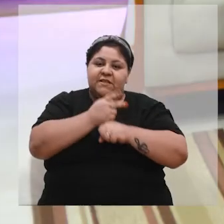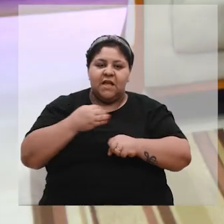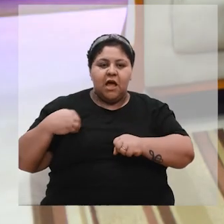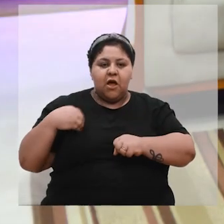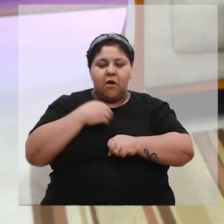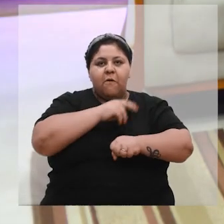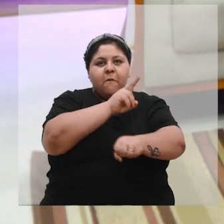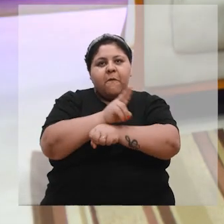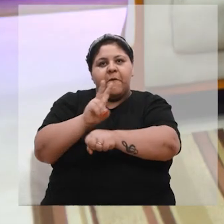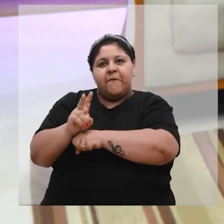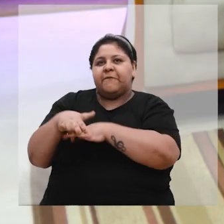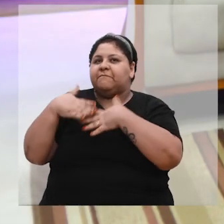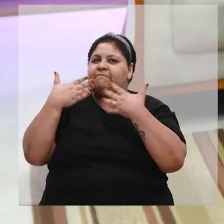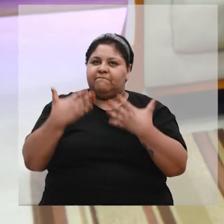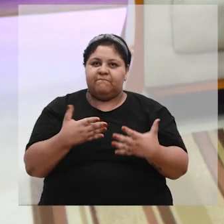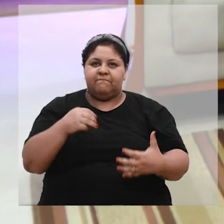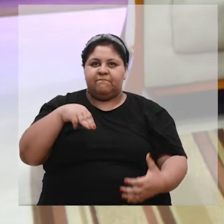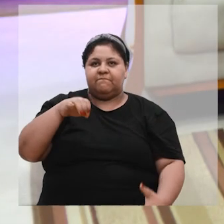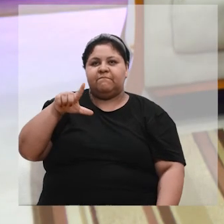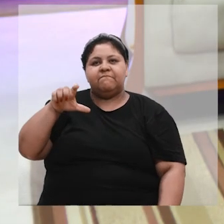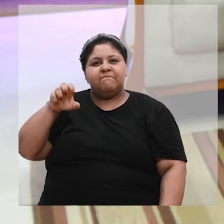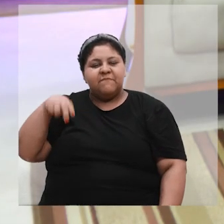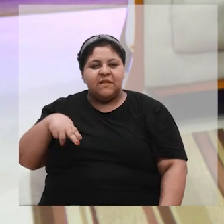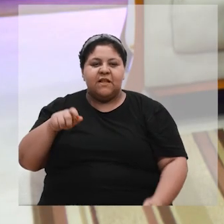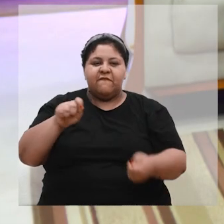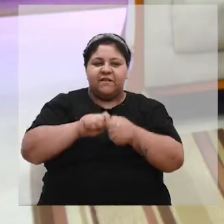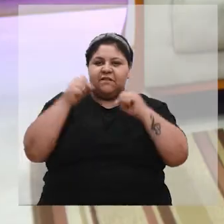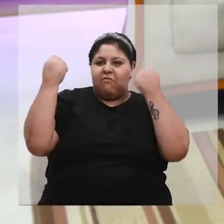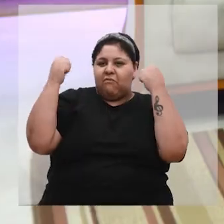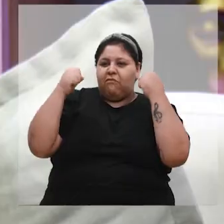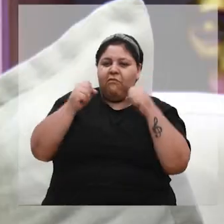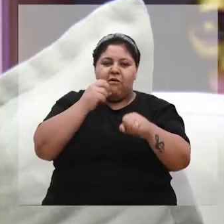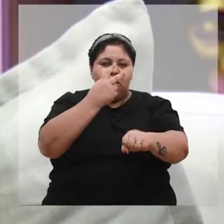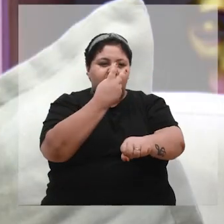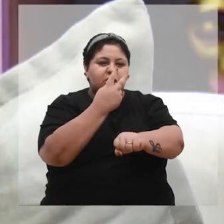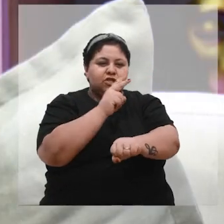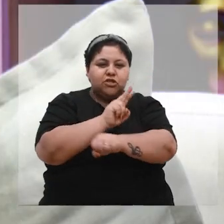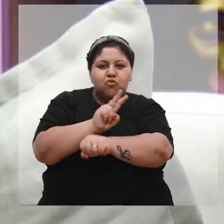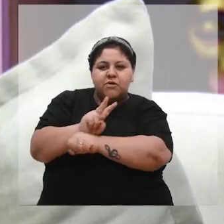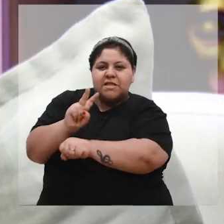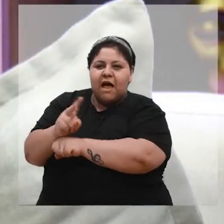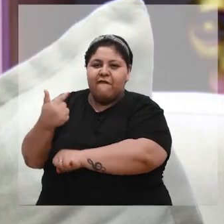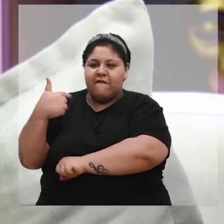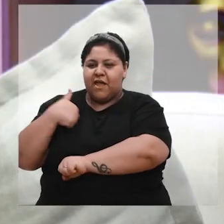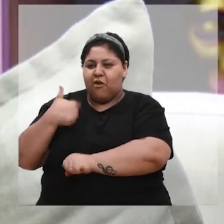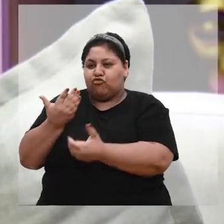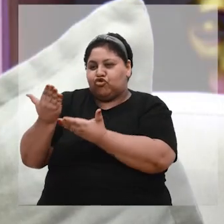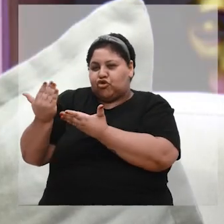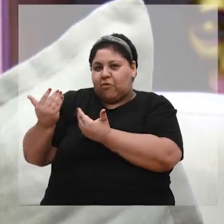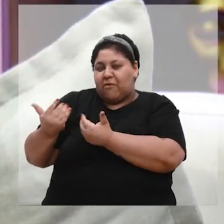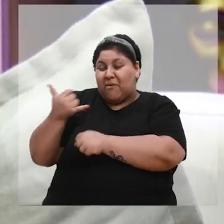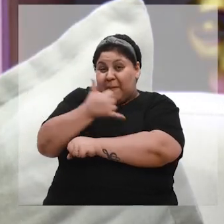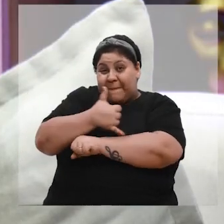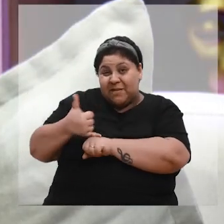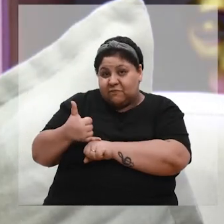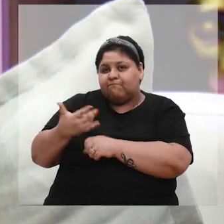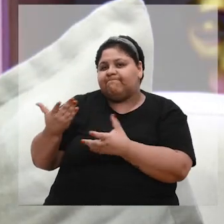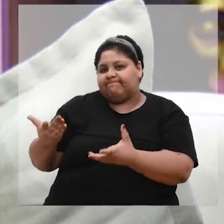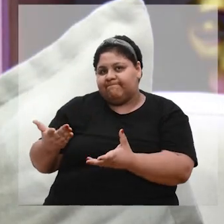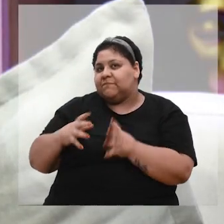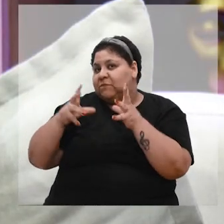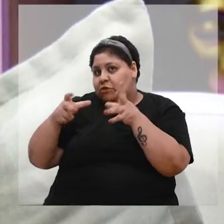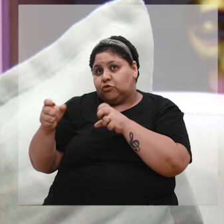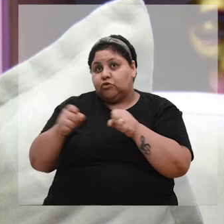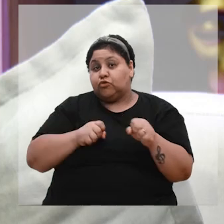se cuidar e tudo mais, porque eu falei assim, bom, se a Milena, que era ativa, fazia exercício, se cuidava, né, jovem, passou por